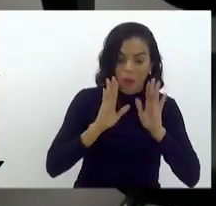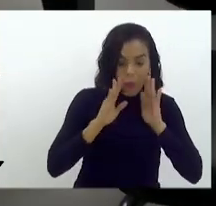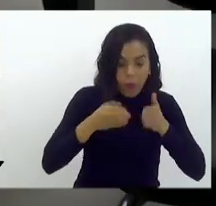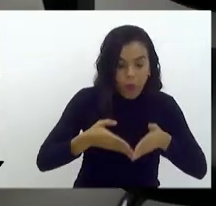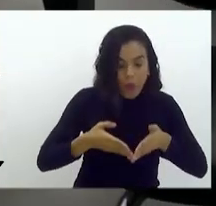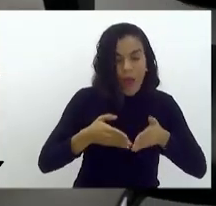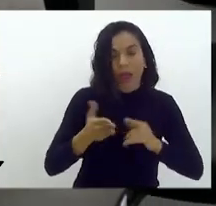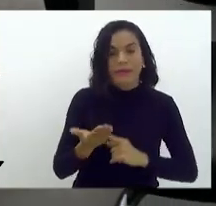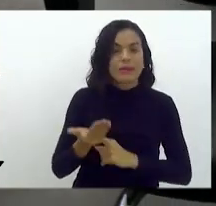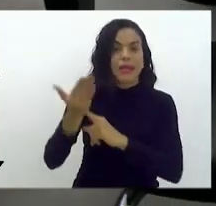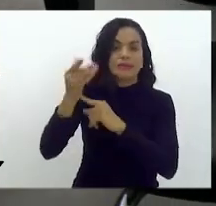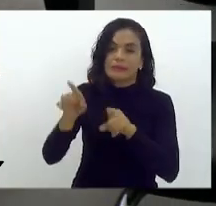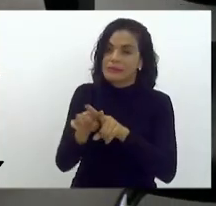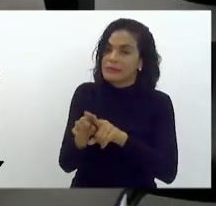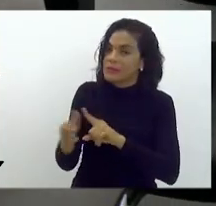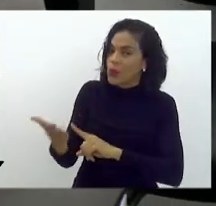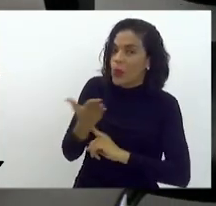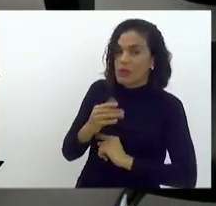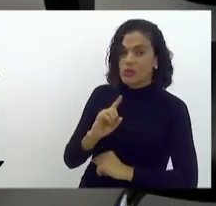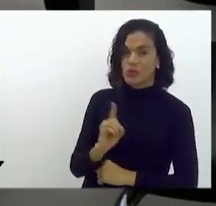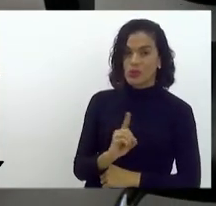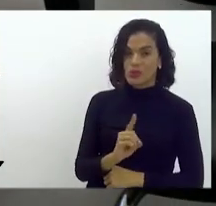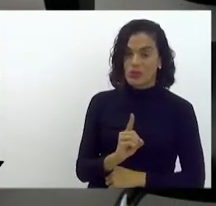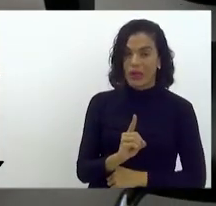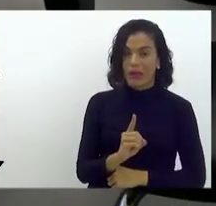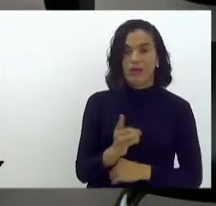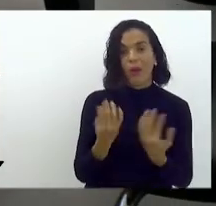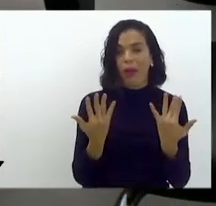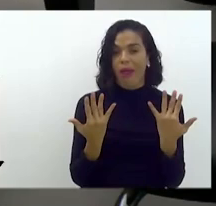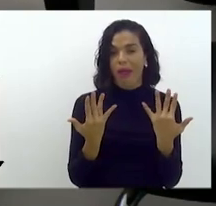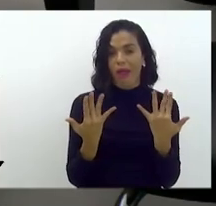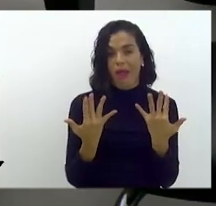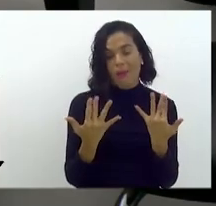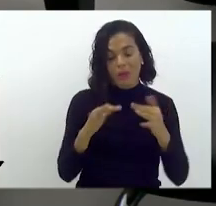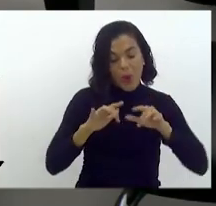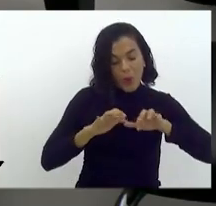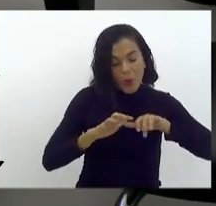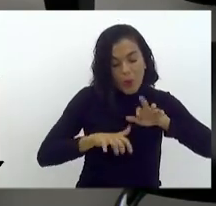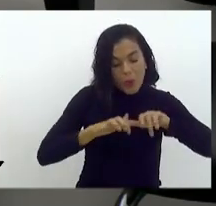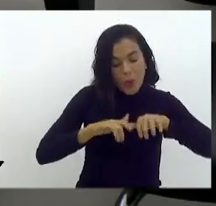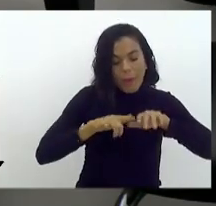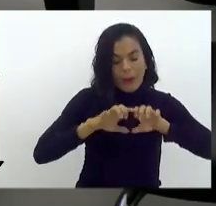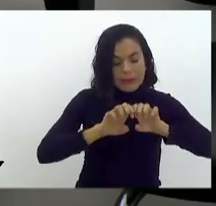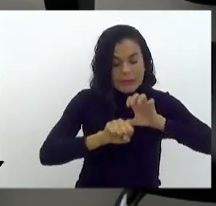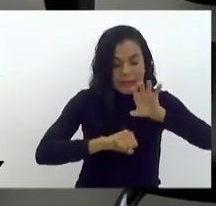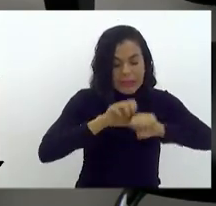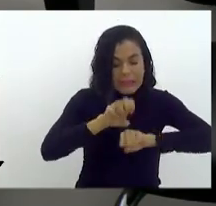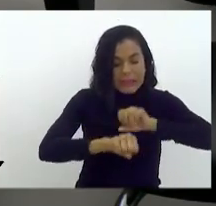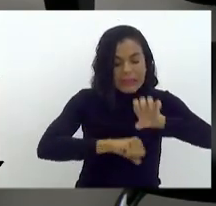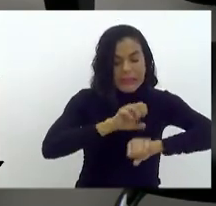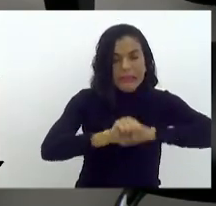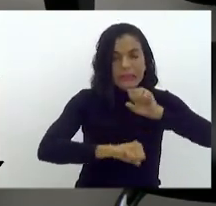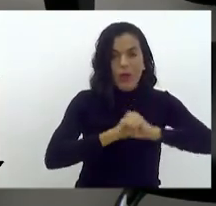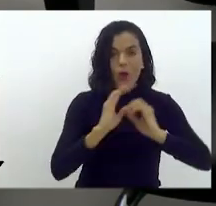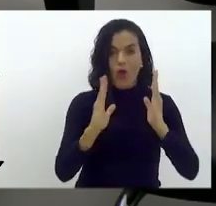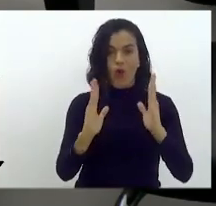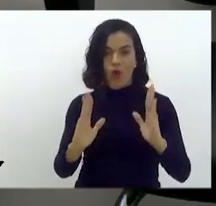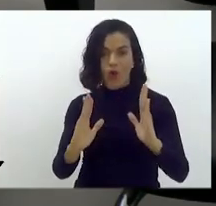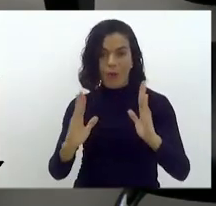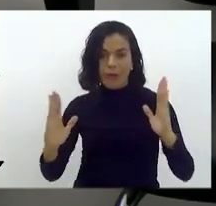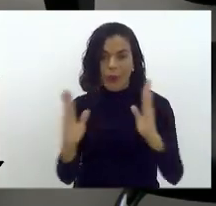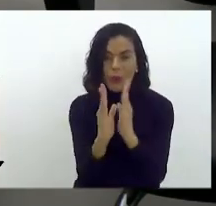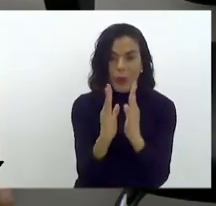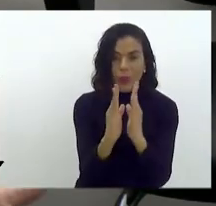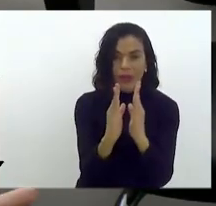não ajuda essa inspeção passa a ser manual isso prejudica com o prazo que nós temos para fazer